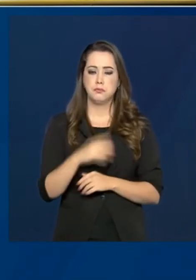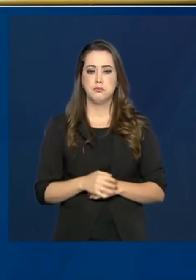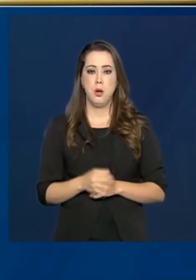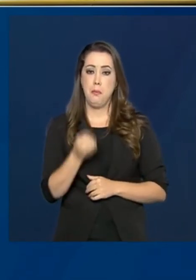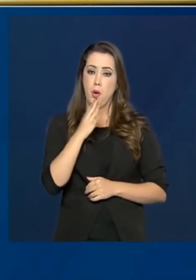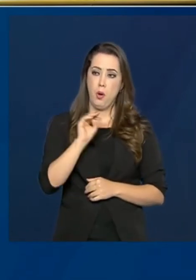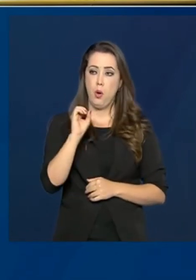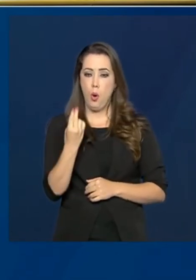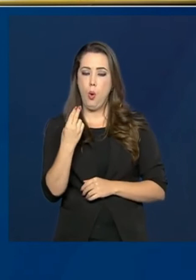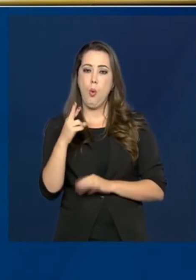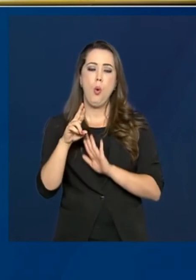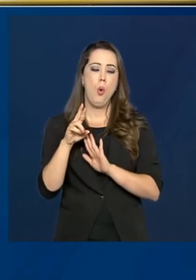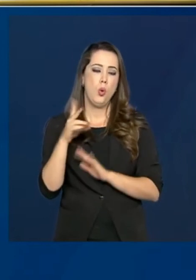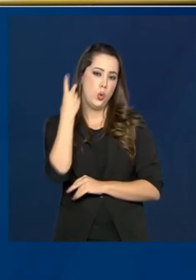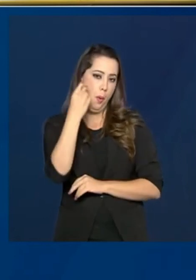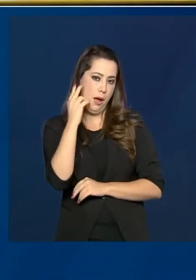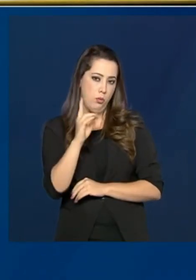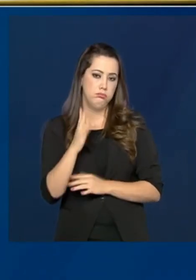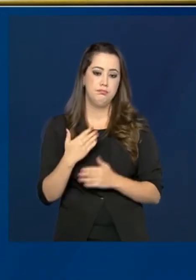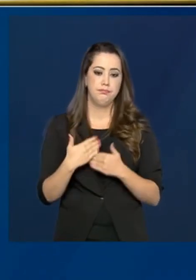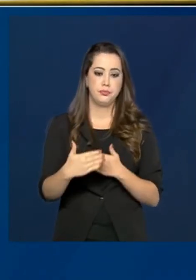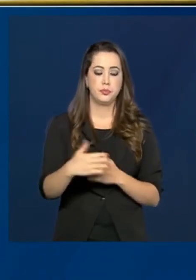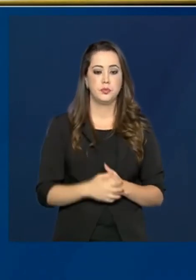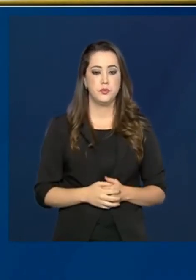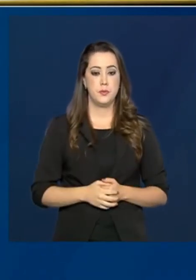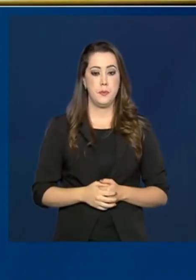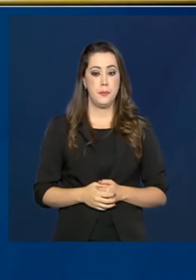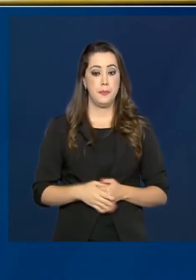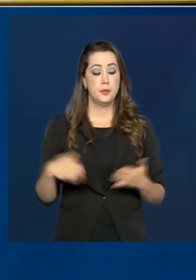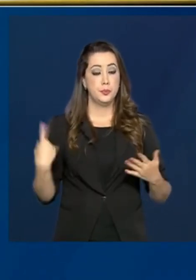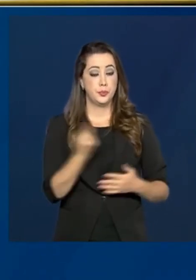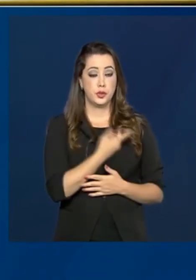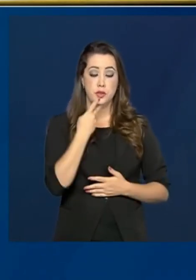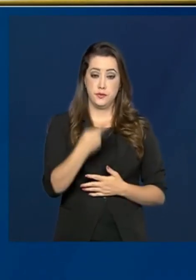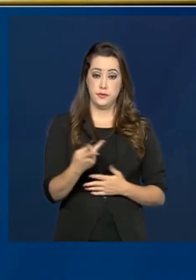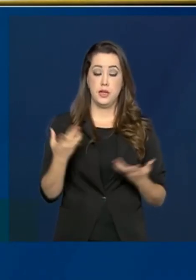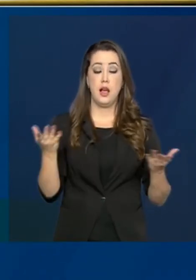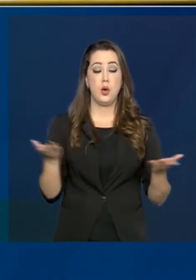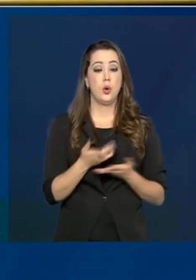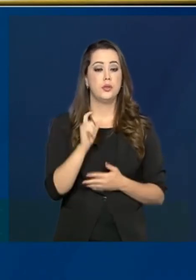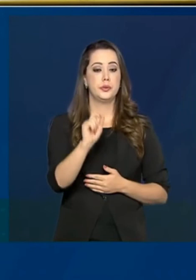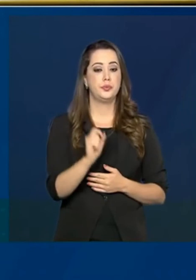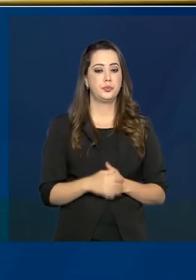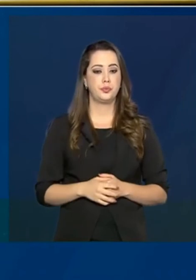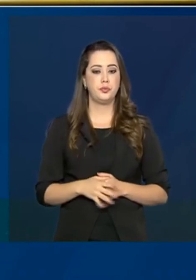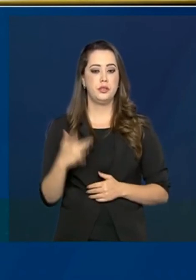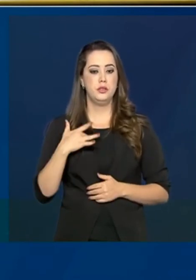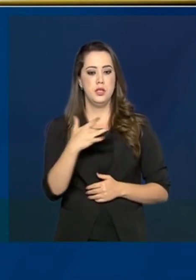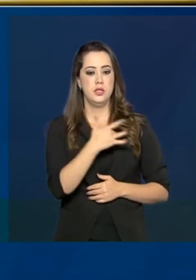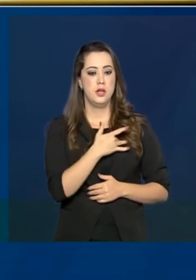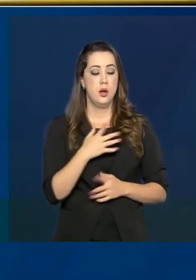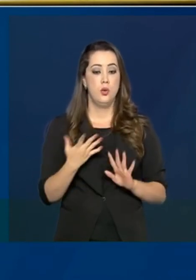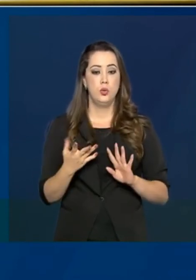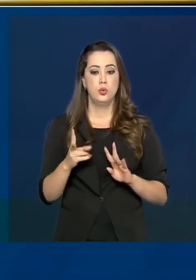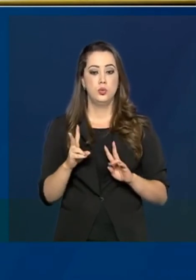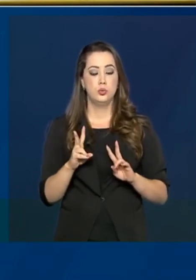para o exercício das suas atividades. Pode passar. E agora a gente vai falar um pouquinho em relação à saúde e evidências,